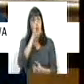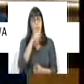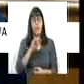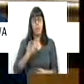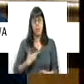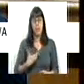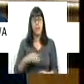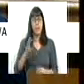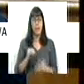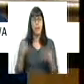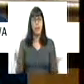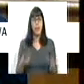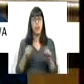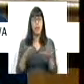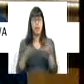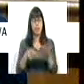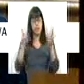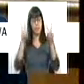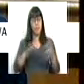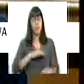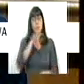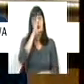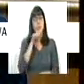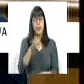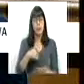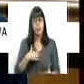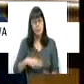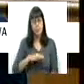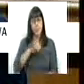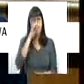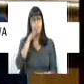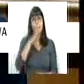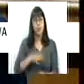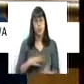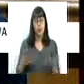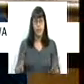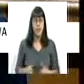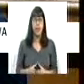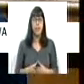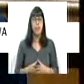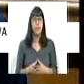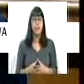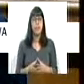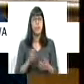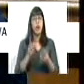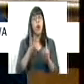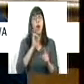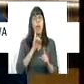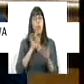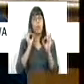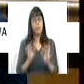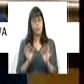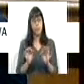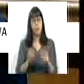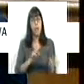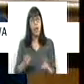governo do PSD-CDS. E sobre esta matéria, Sr. Ministro, eu gostaria que o Sr. Ministro nos dissesse qual o valor que está em causa